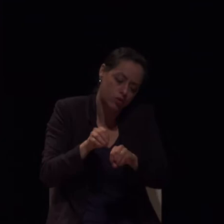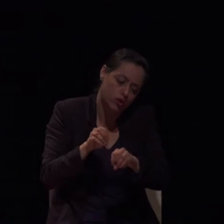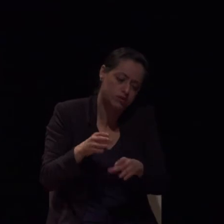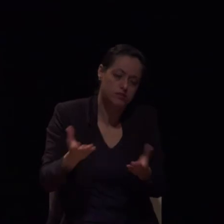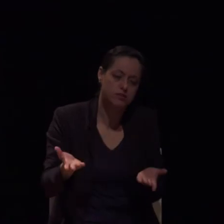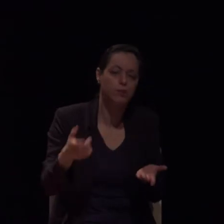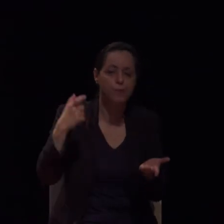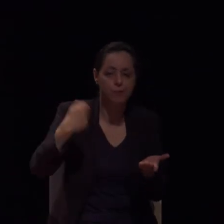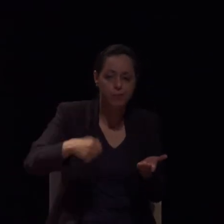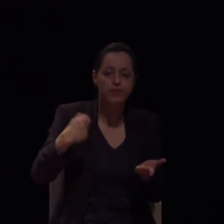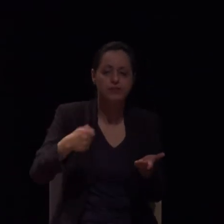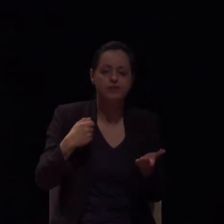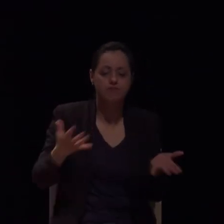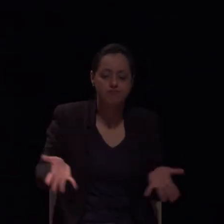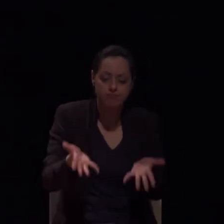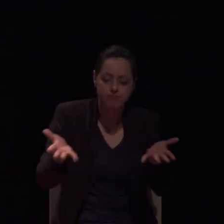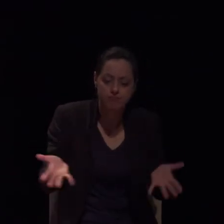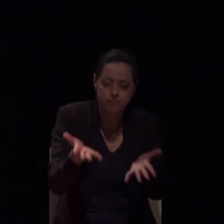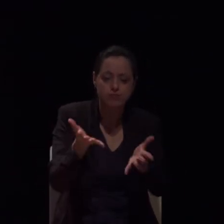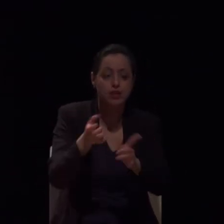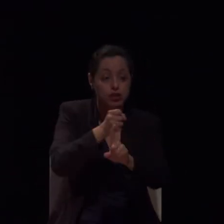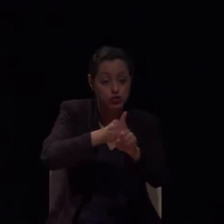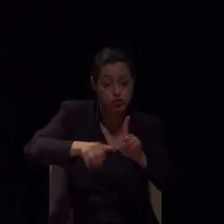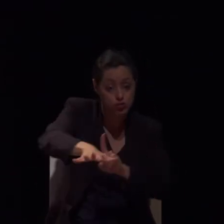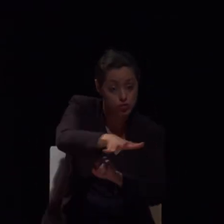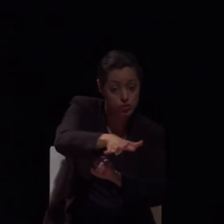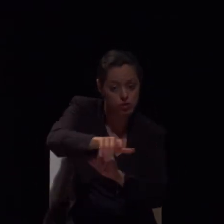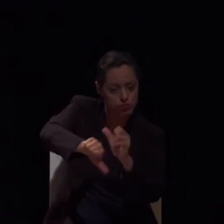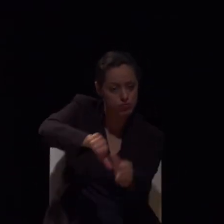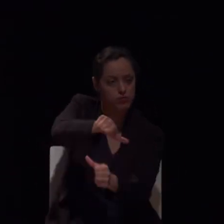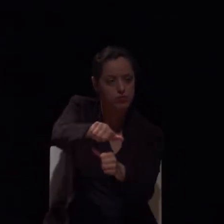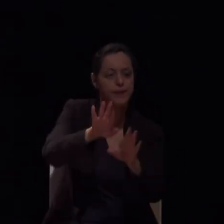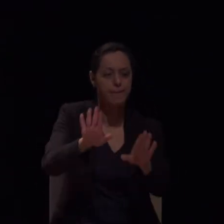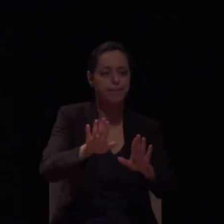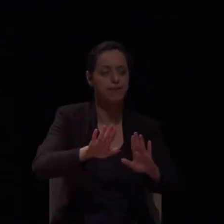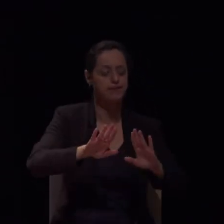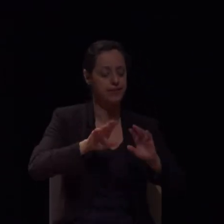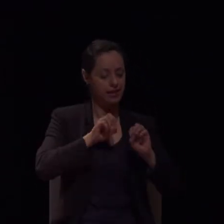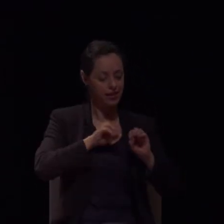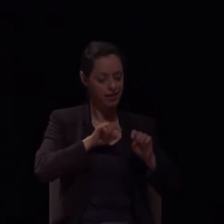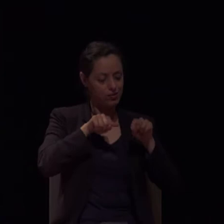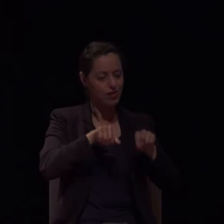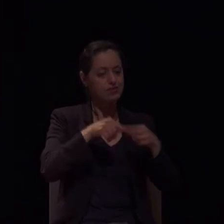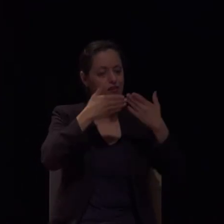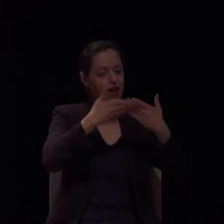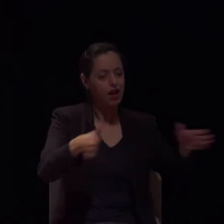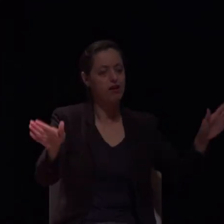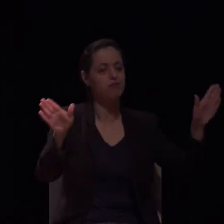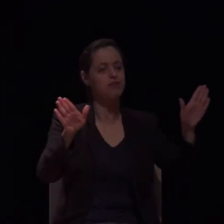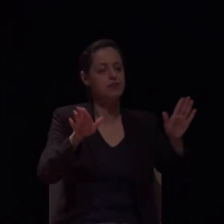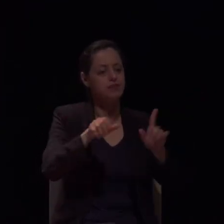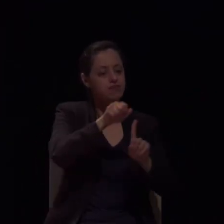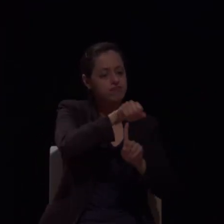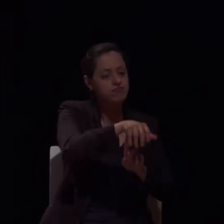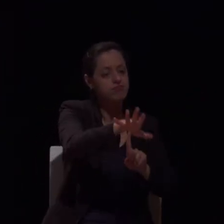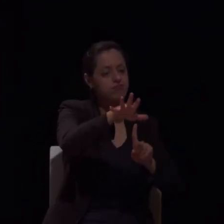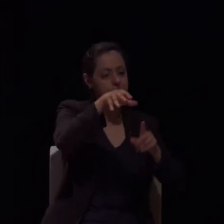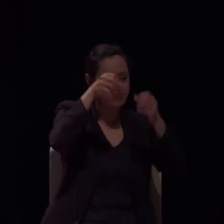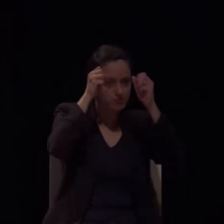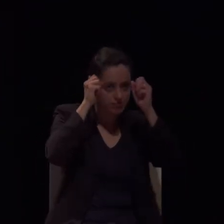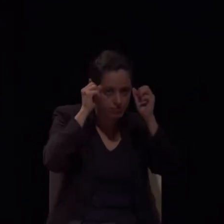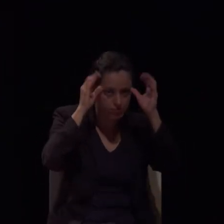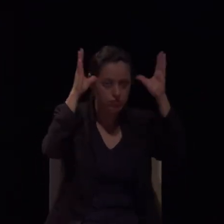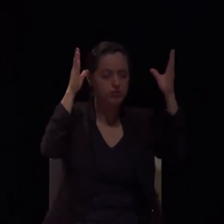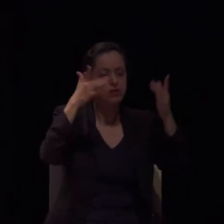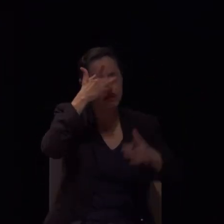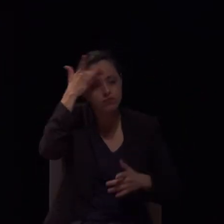mas a gente acredita na educação como uma porta de de transformação como parte desse processo de